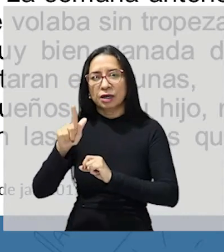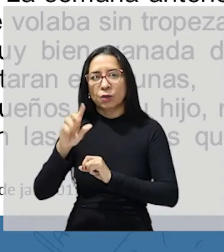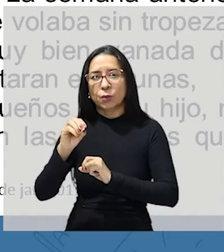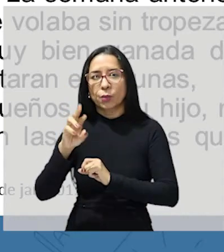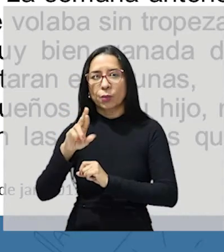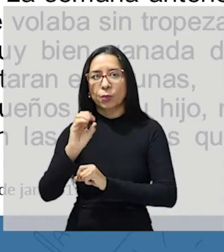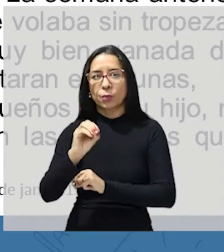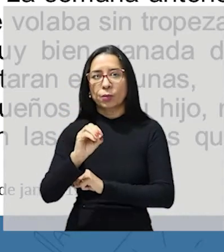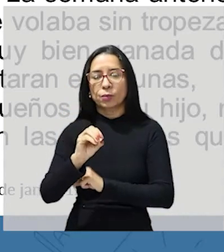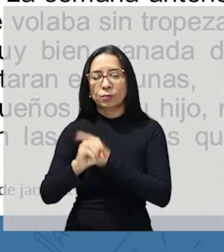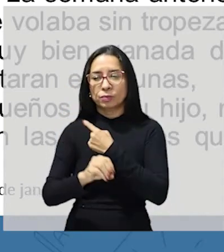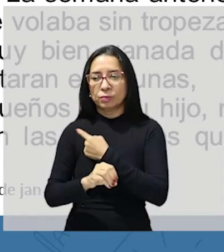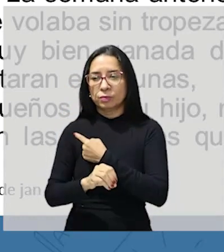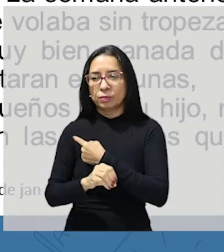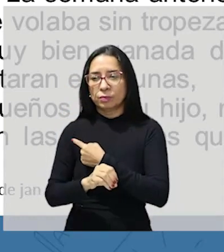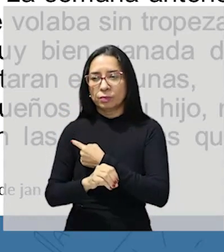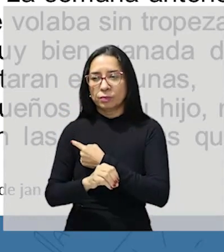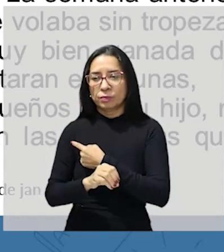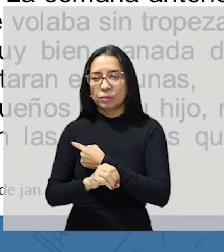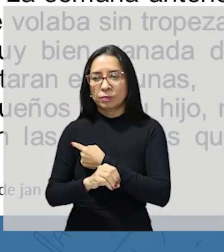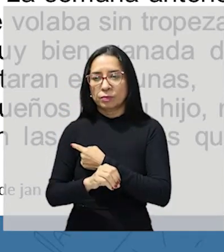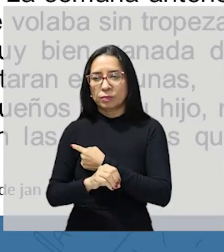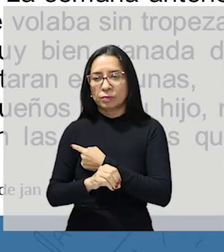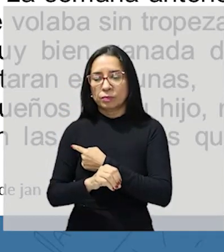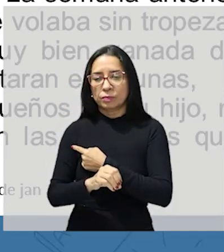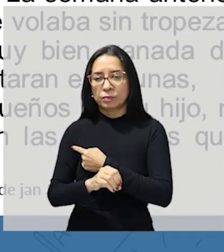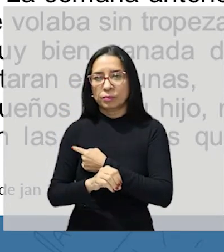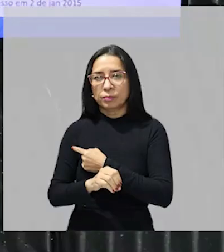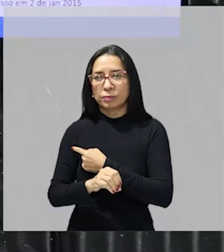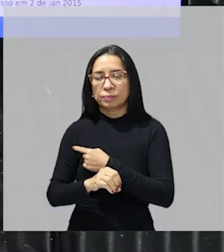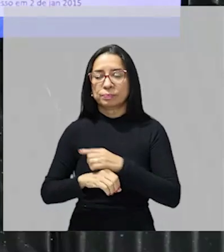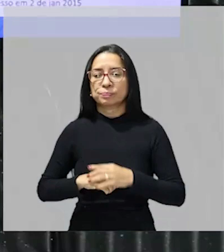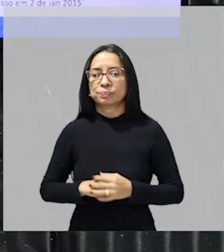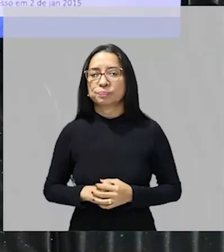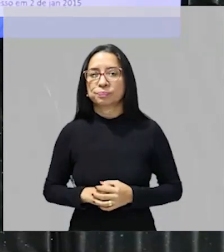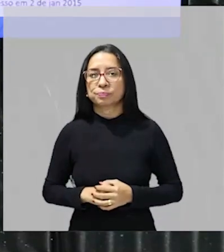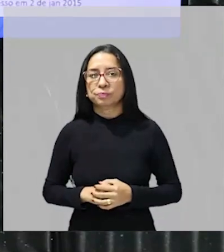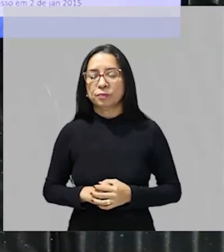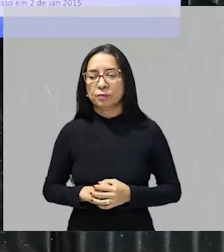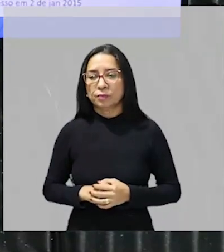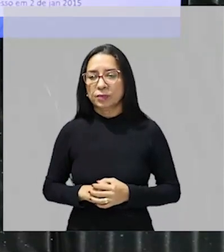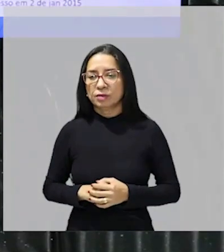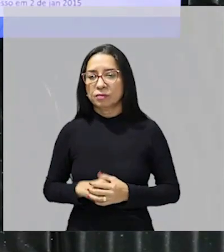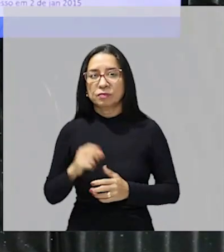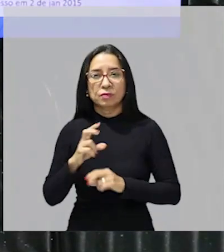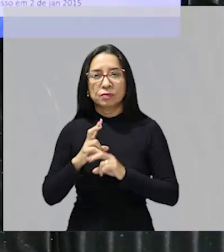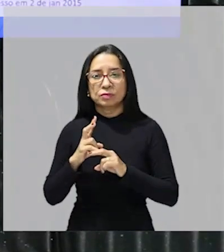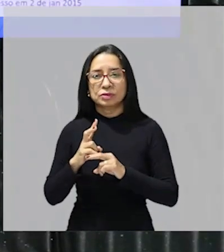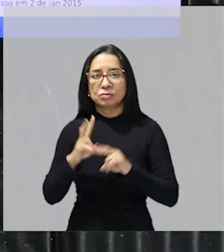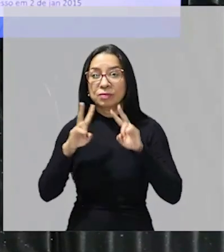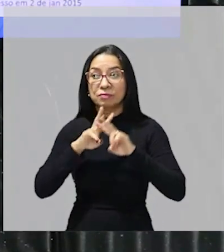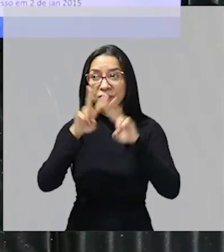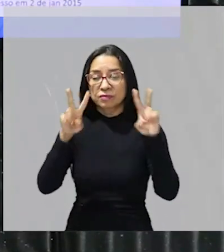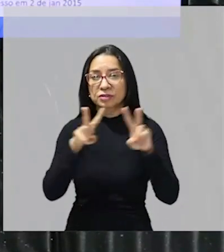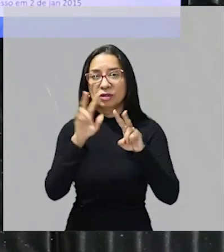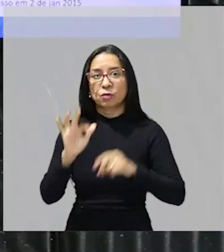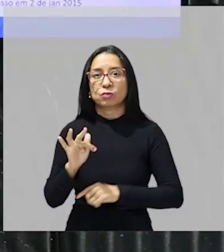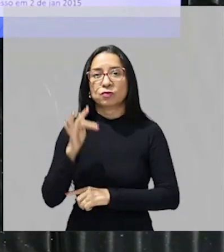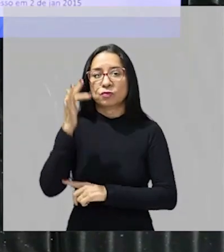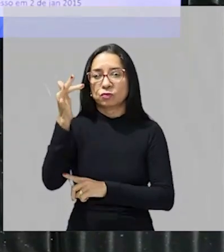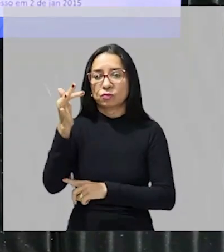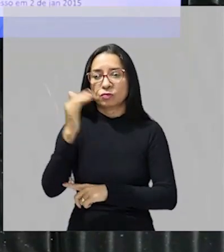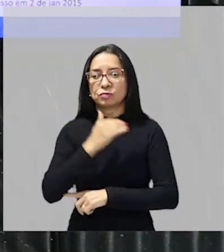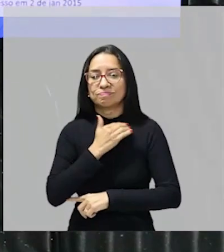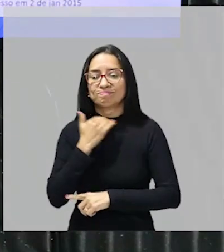Foram agúrio, augúrio, como se chama em espanhol. Então, fosse uma premonição de morte, fosse